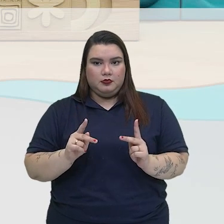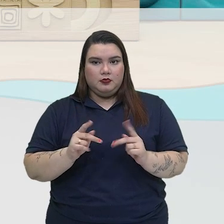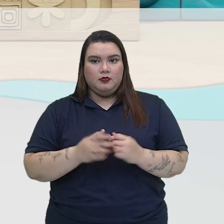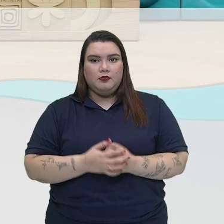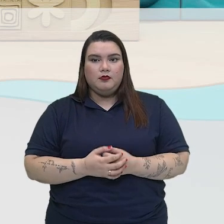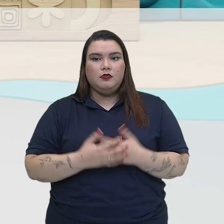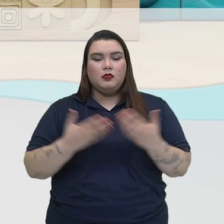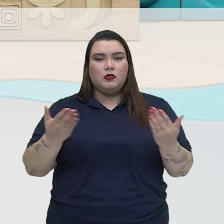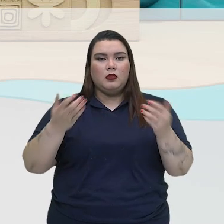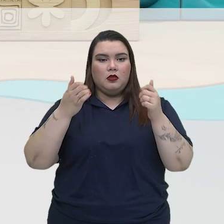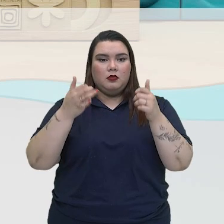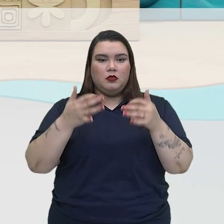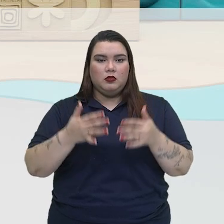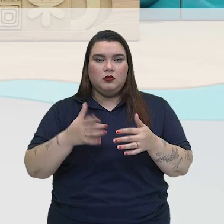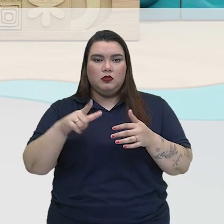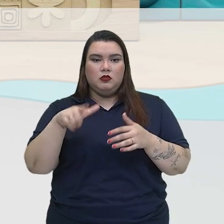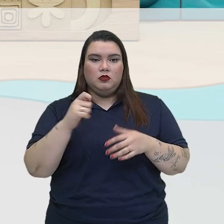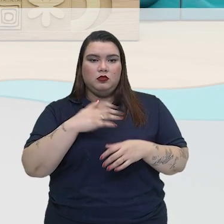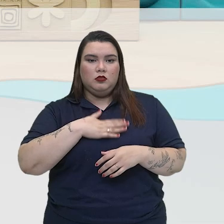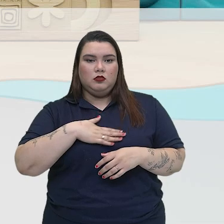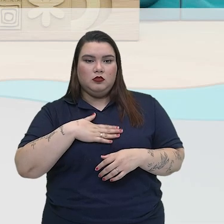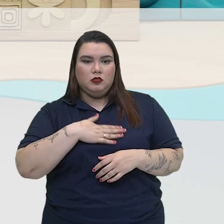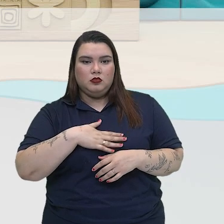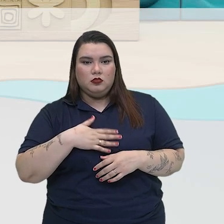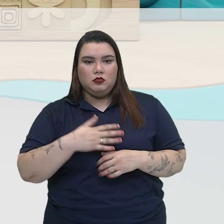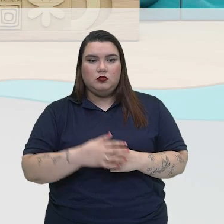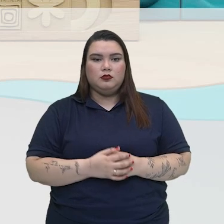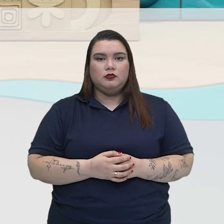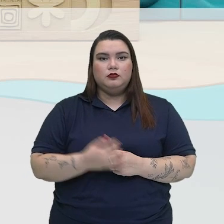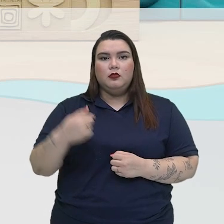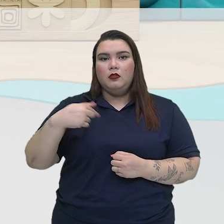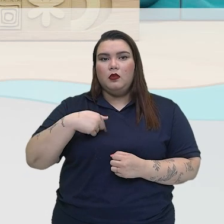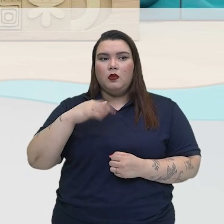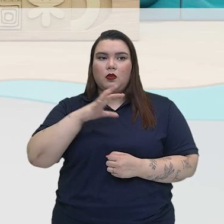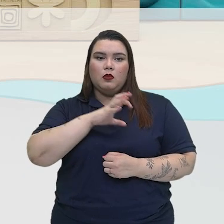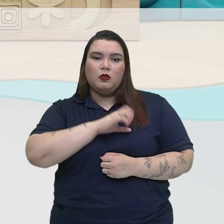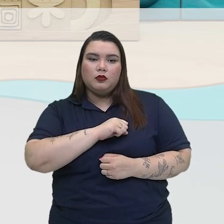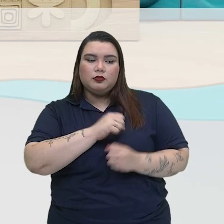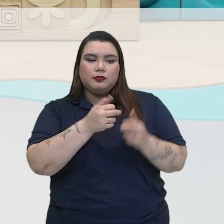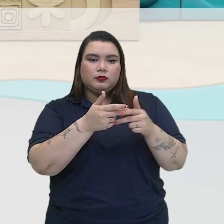ok? Para falar de preferências, você pode dizer I like, eu gosto